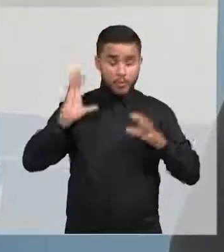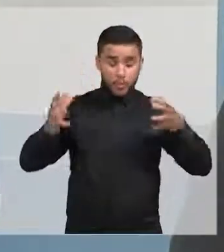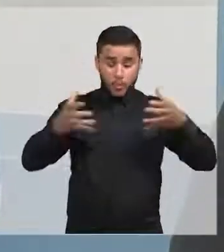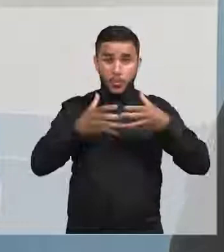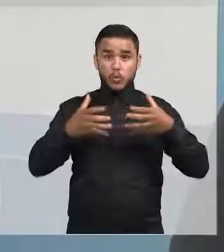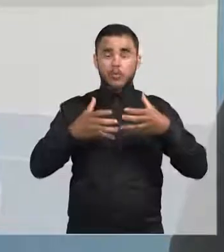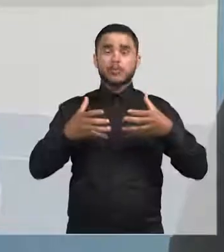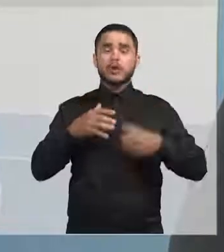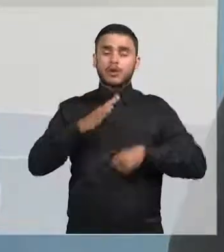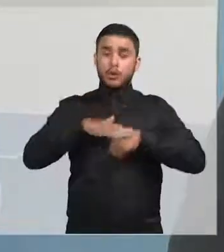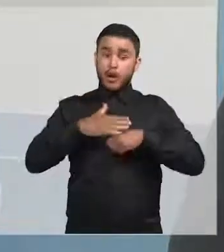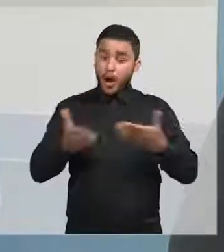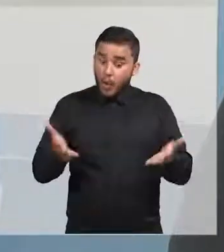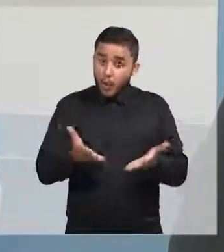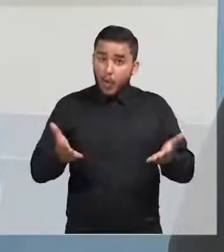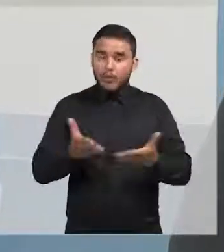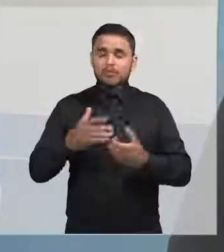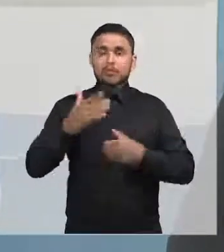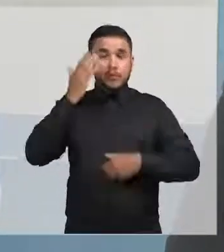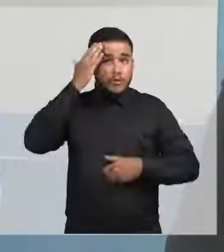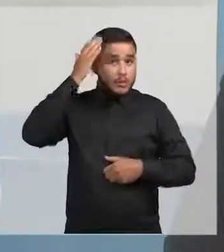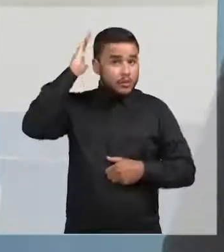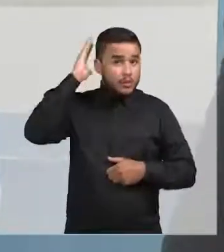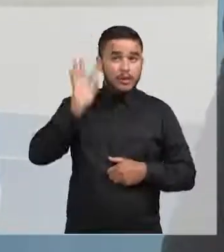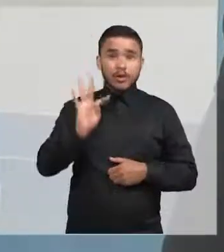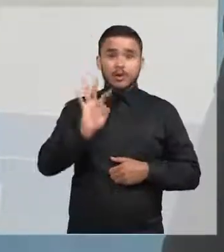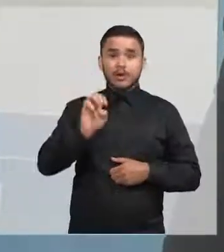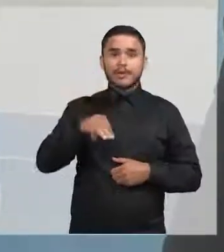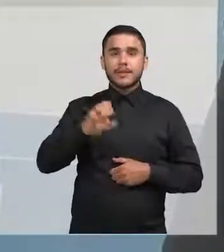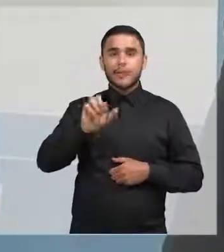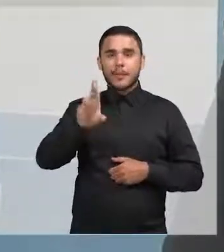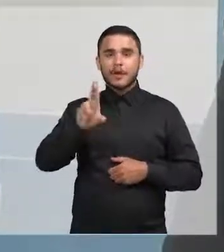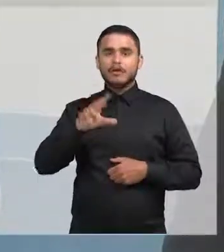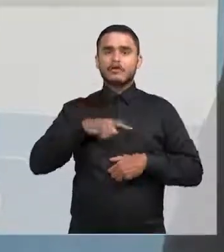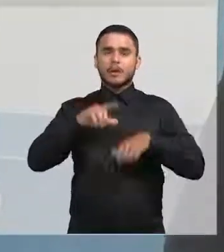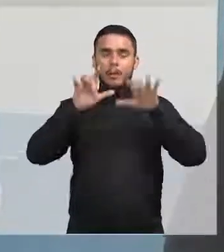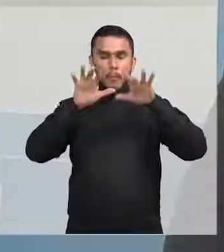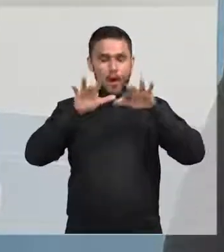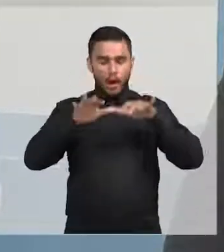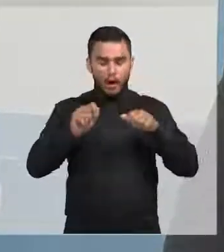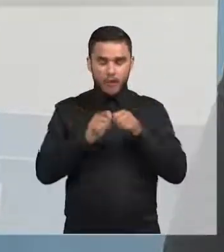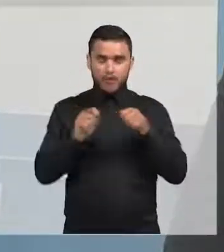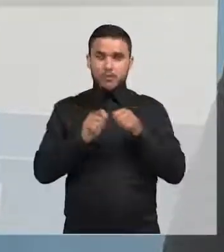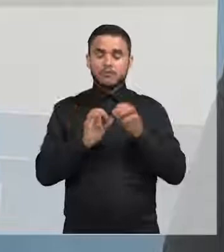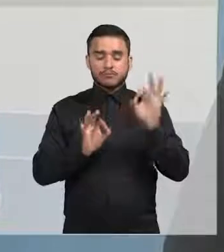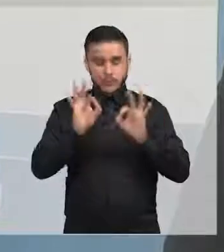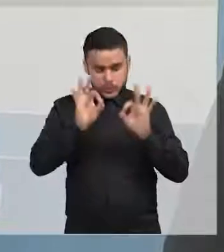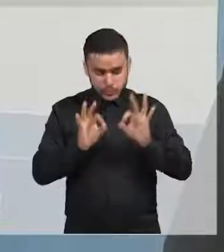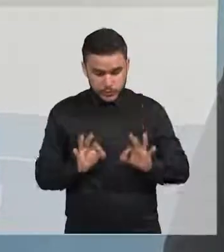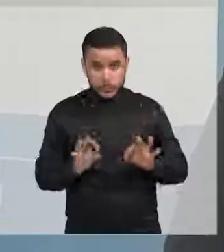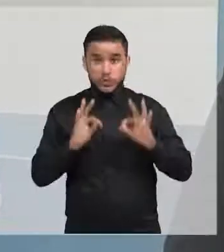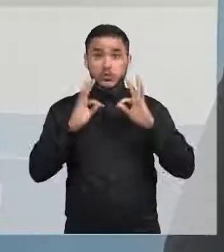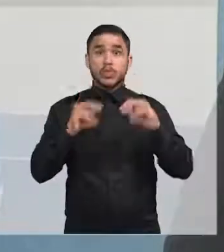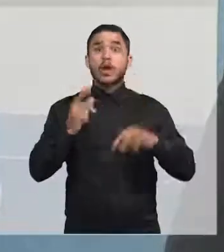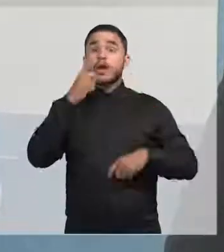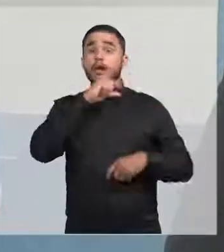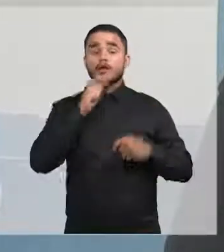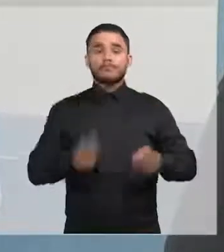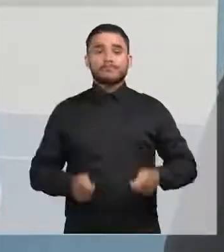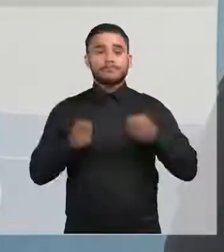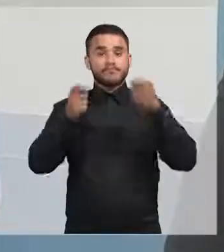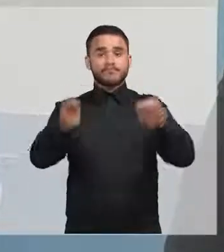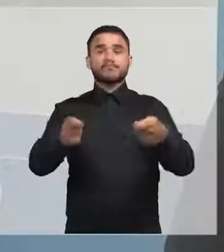vários processos dele, inclusive alguns que foram encaminhados agora, como o dos